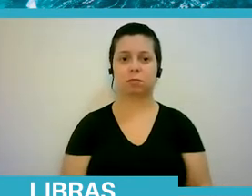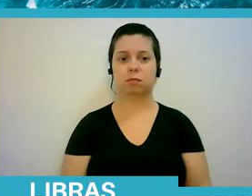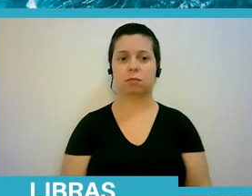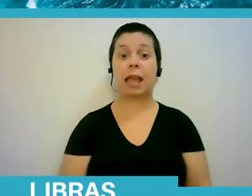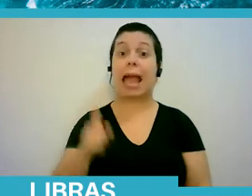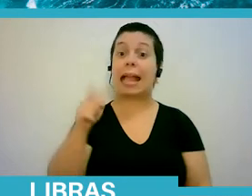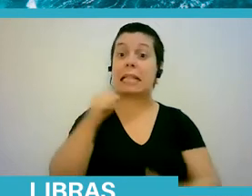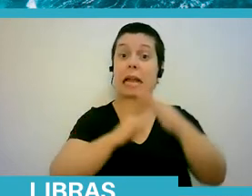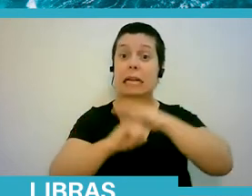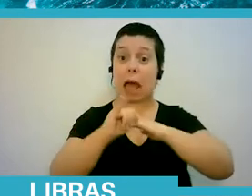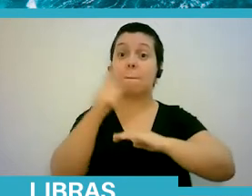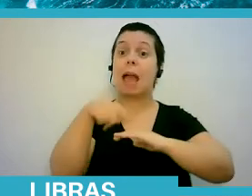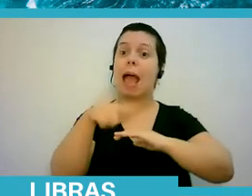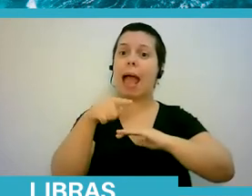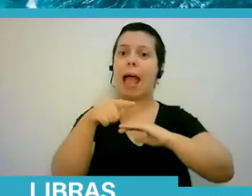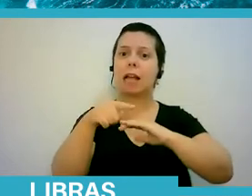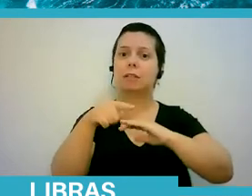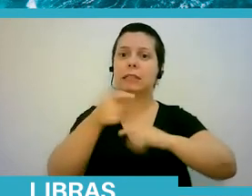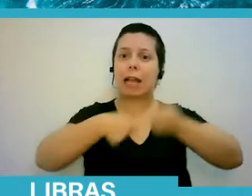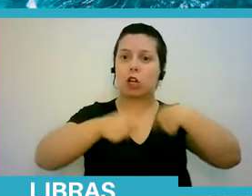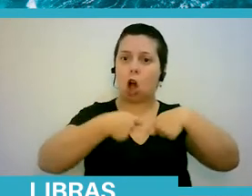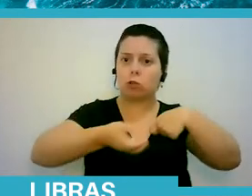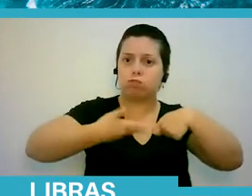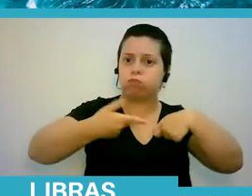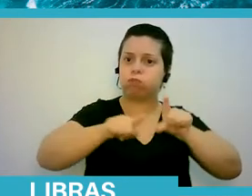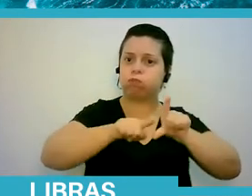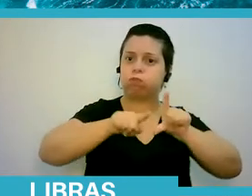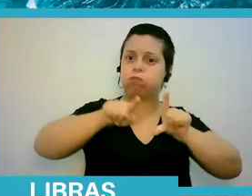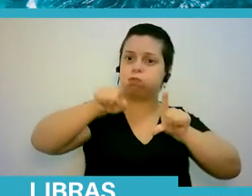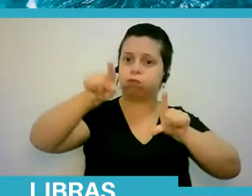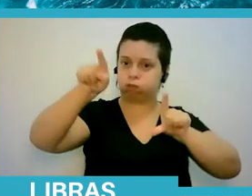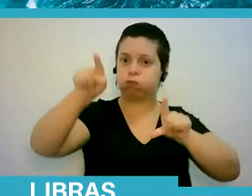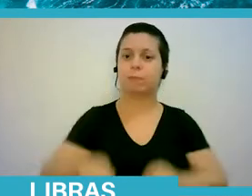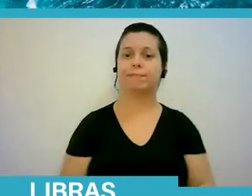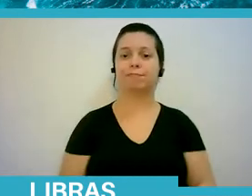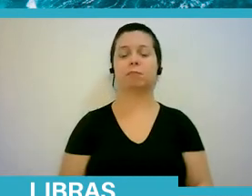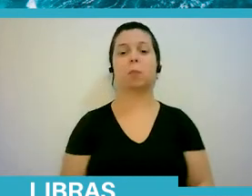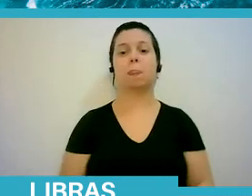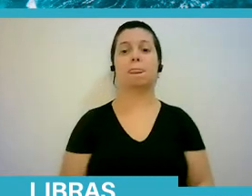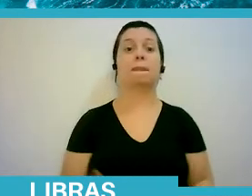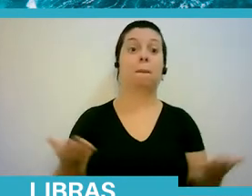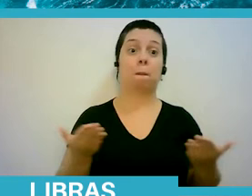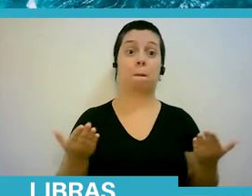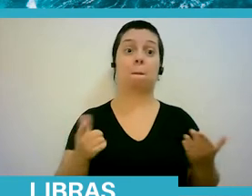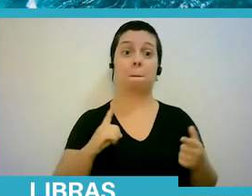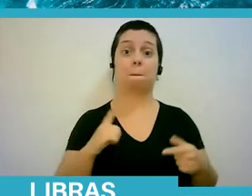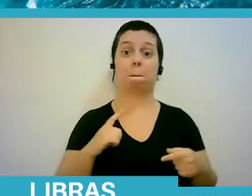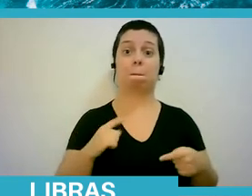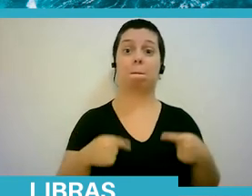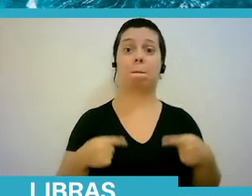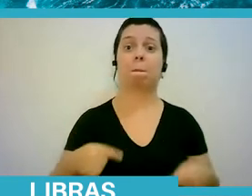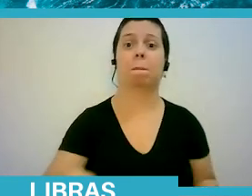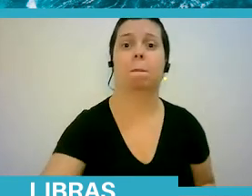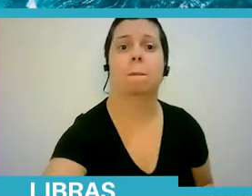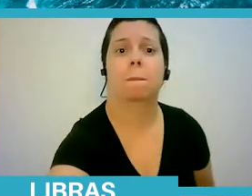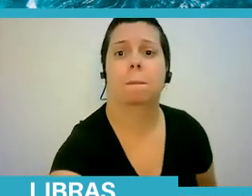acelerado. E hoje em dia, né, a gente ainda cai ali numa discussão de qual é a diferença do empreendedorismo